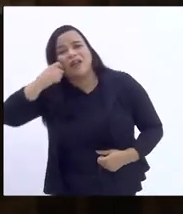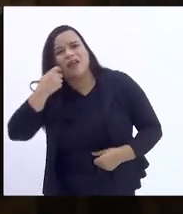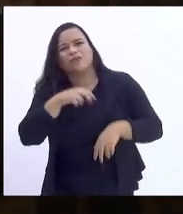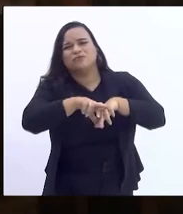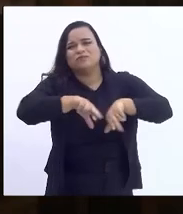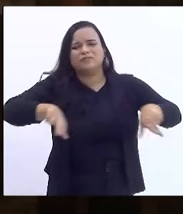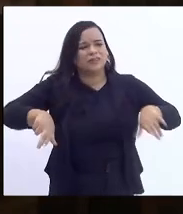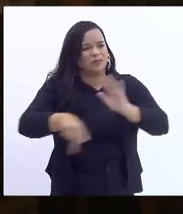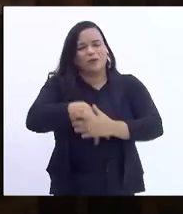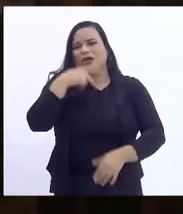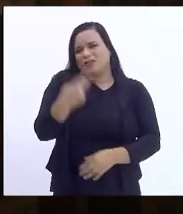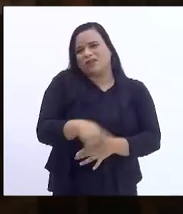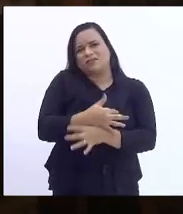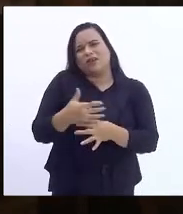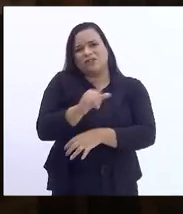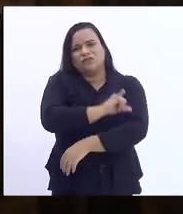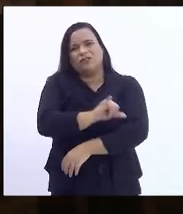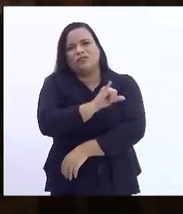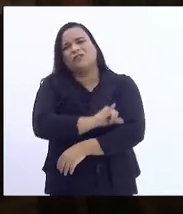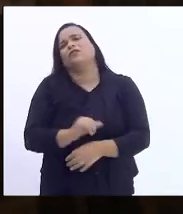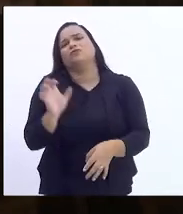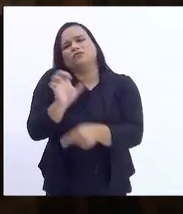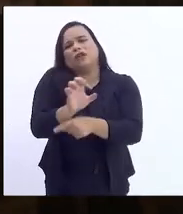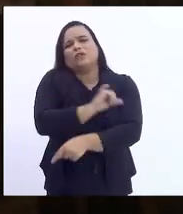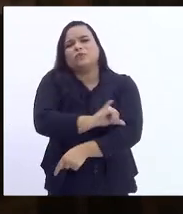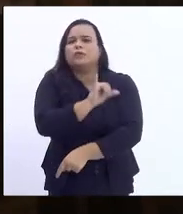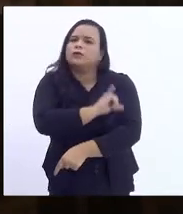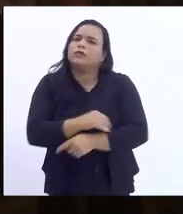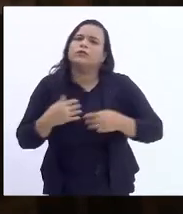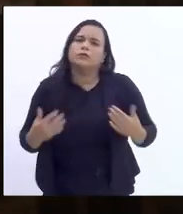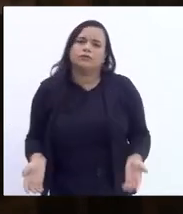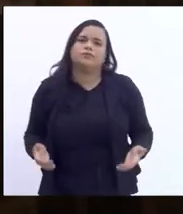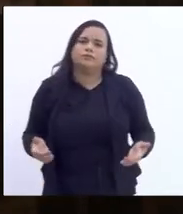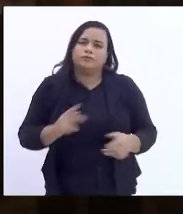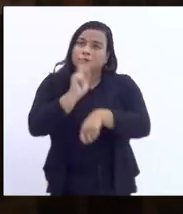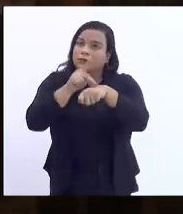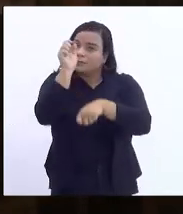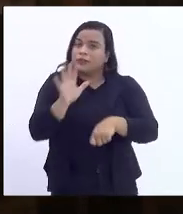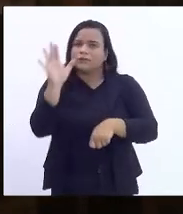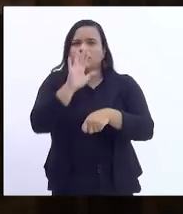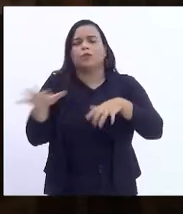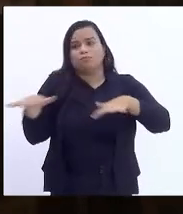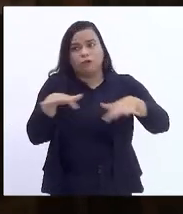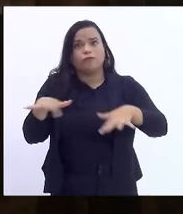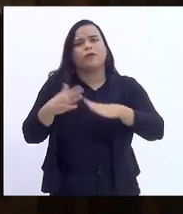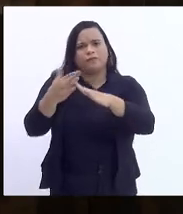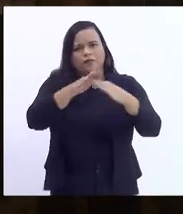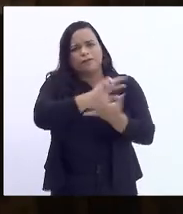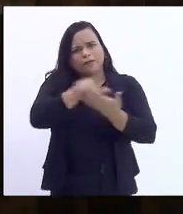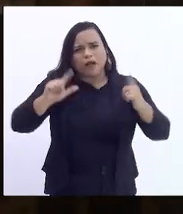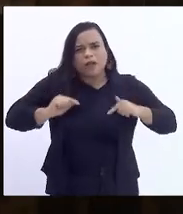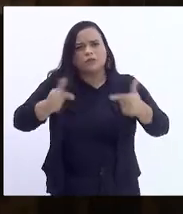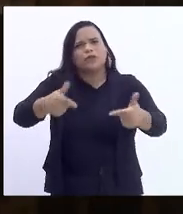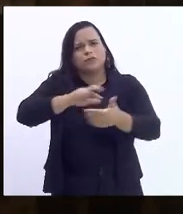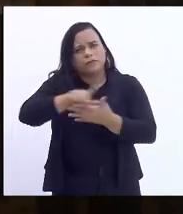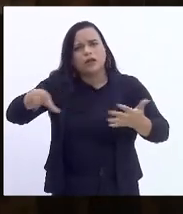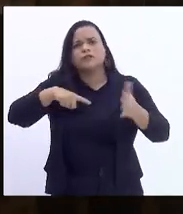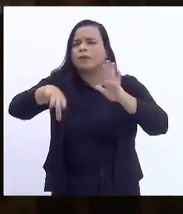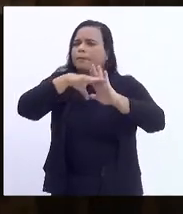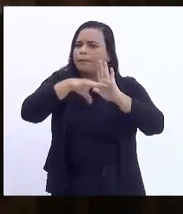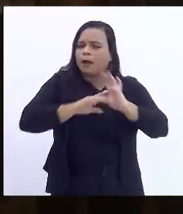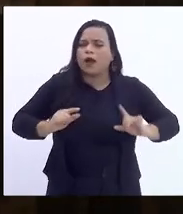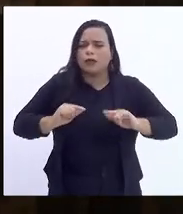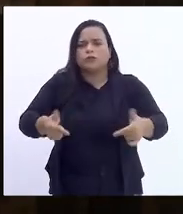cidade nesse estado e nesse país a gente a Federação de favelas vários movimentos favela tem feito as ações e pautado